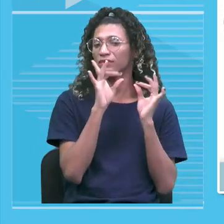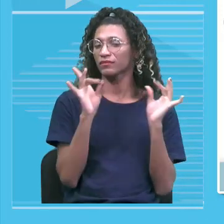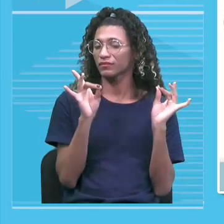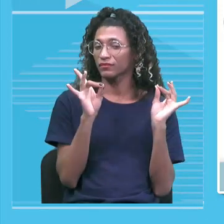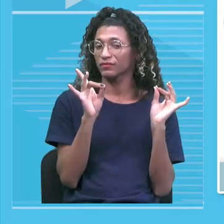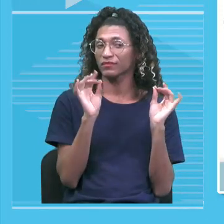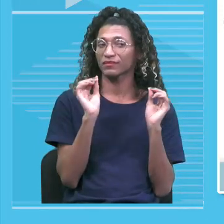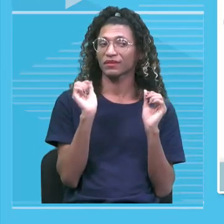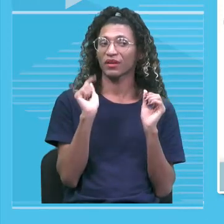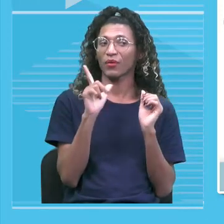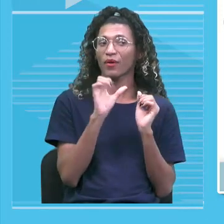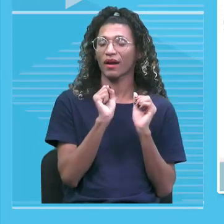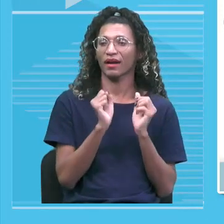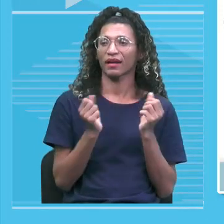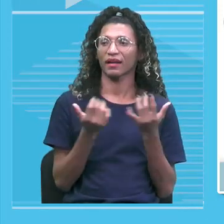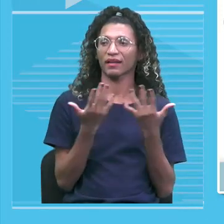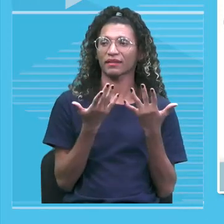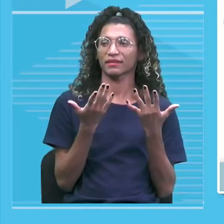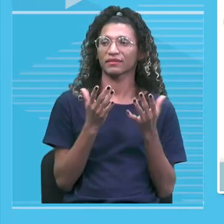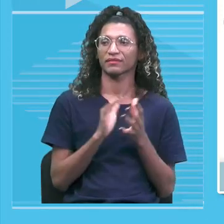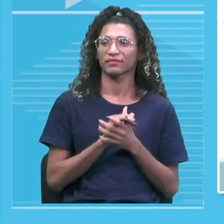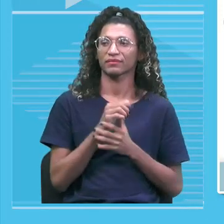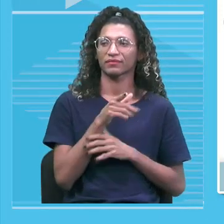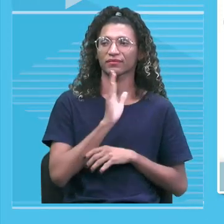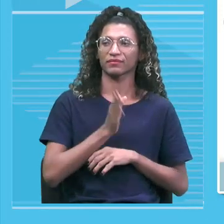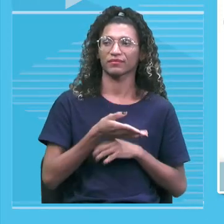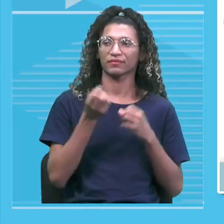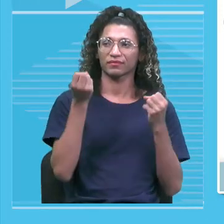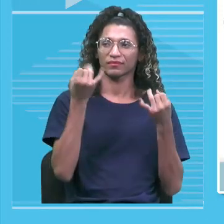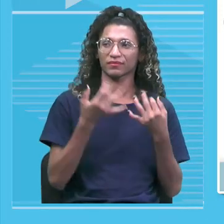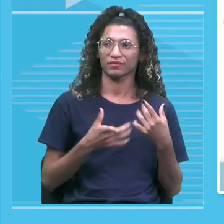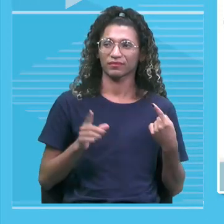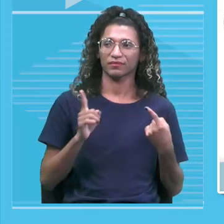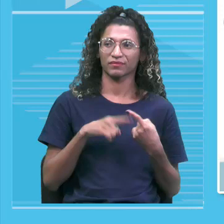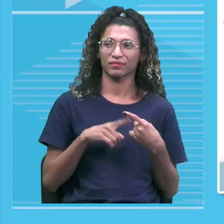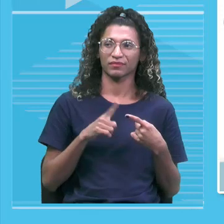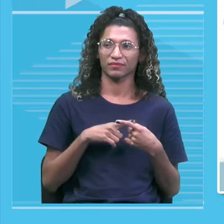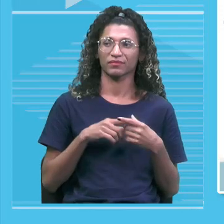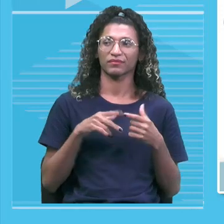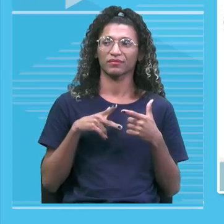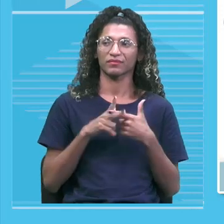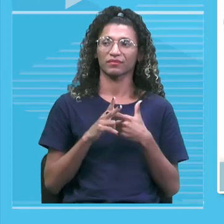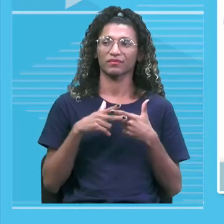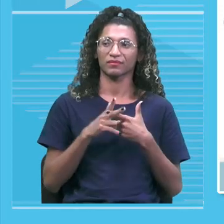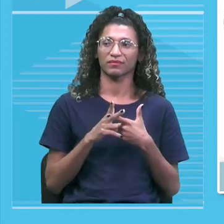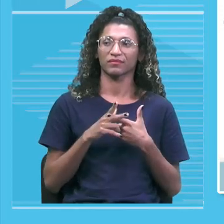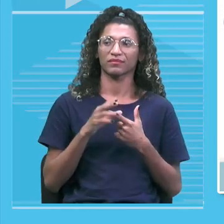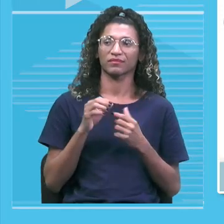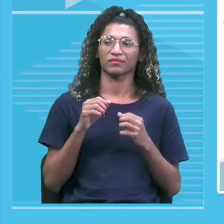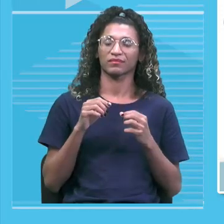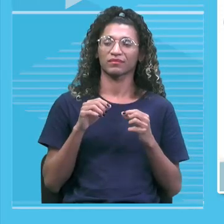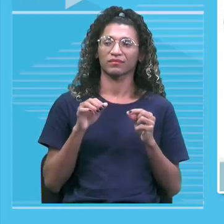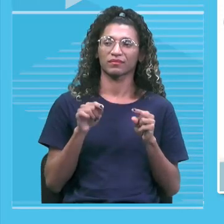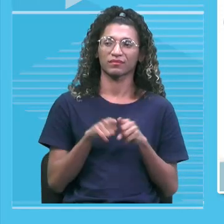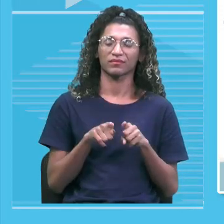a definição do que é uma onda mecânica e do que é uma onda eletromagnética